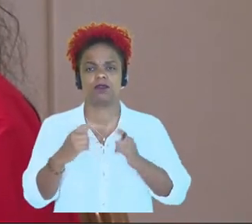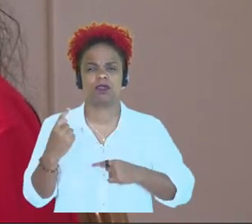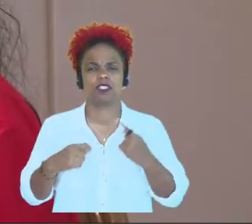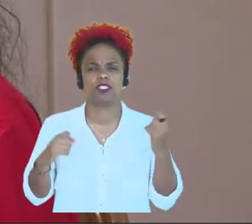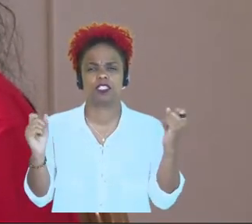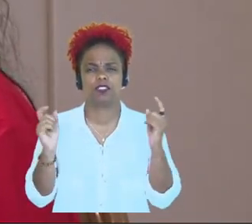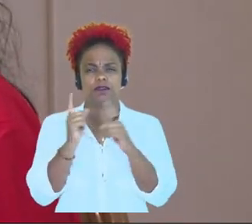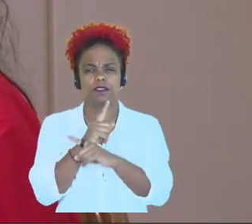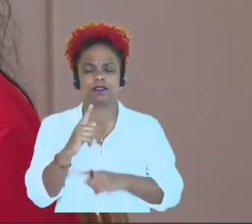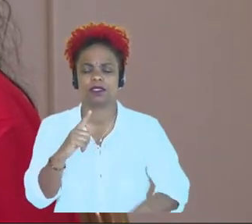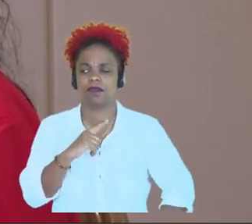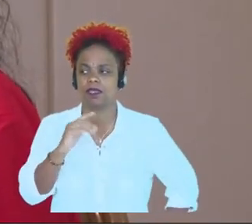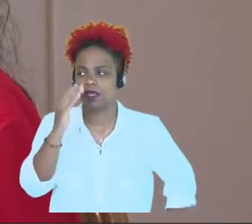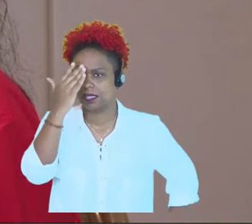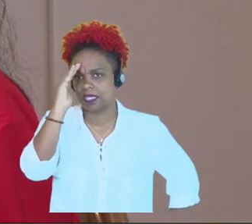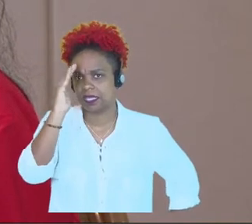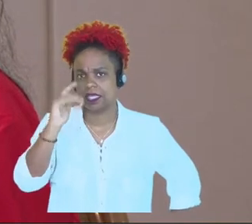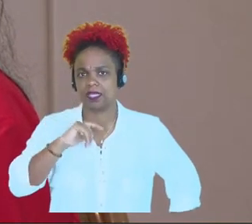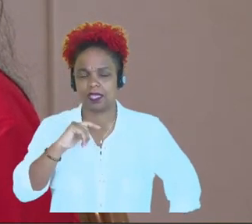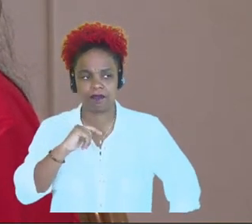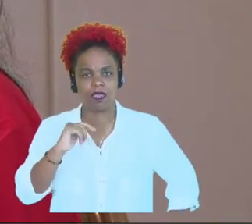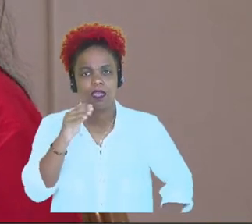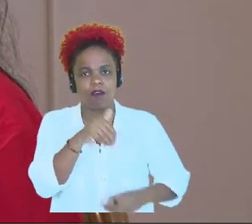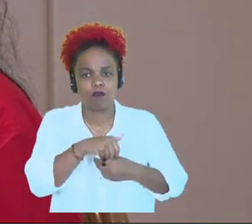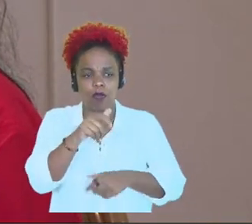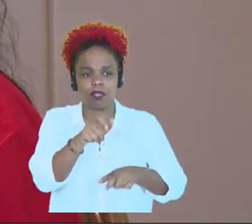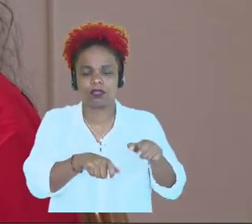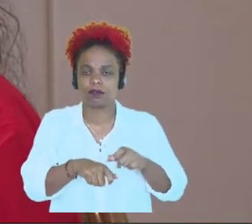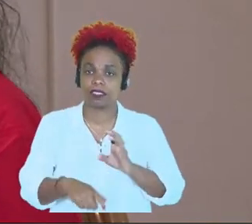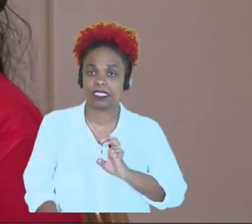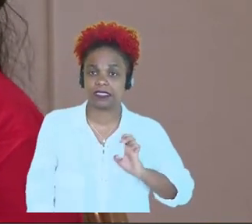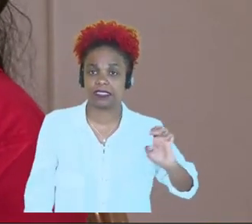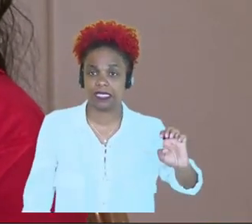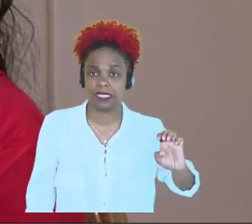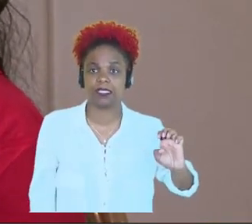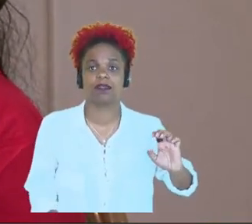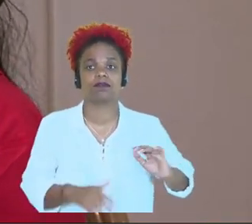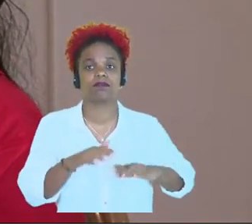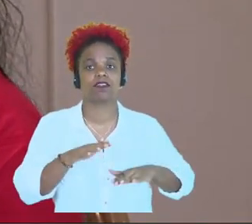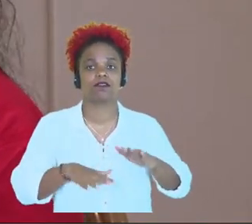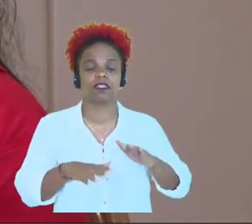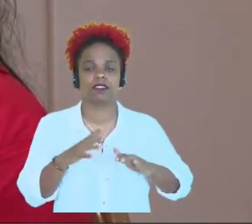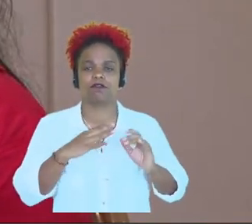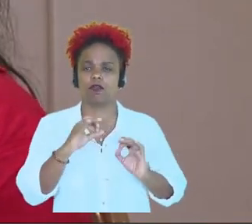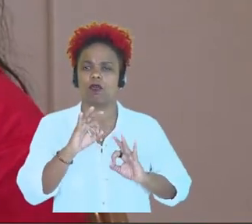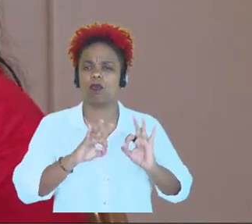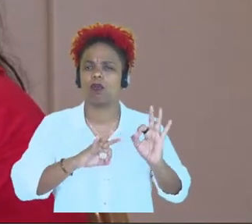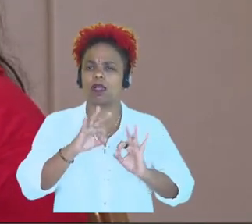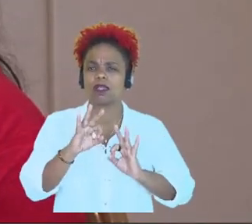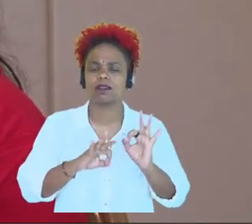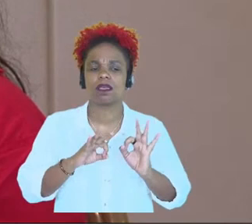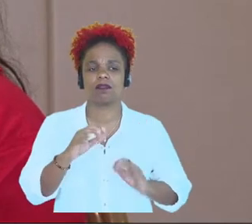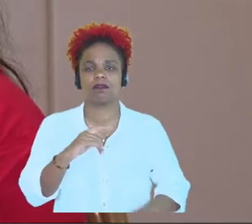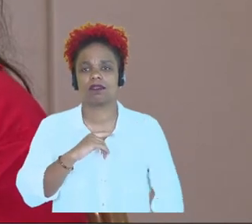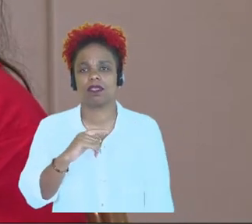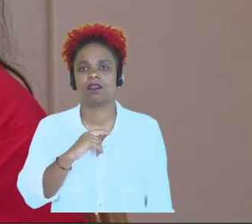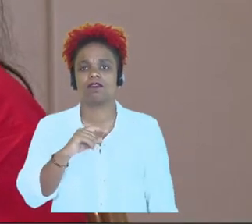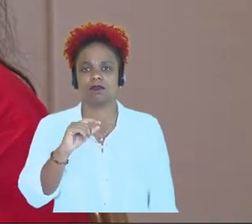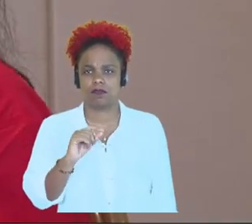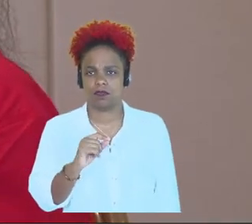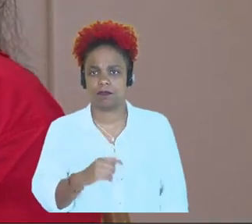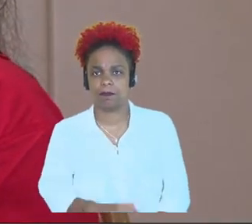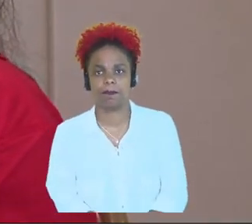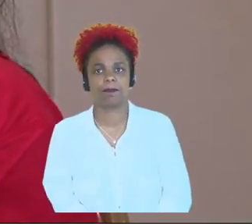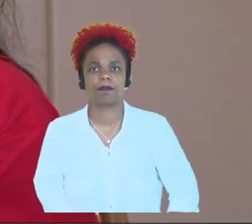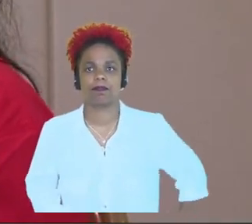dificuldade de entender esse eleitorado. No campo da esquerda, talvez isso esteja mais organizado, até por meio das federações, os partidos